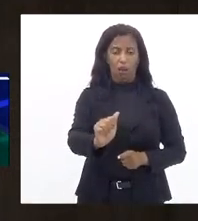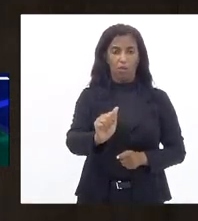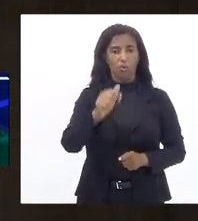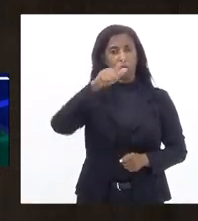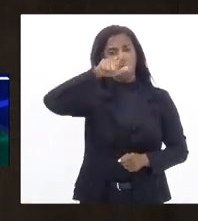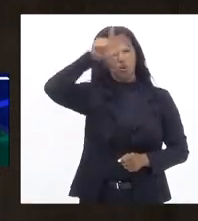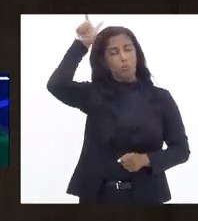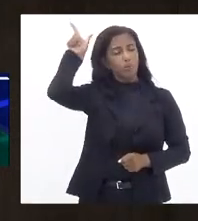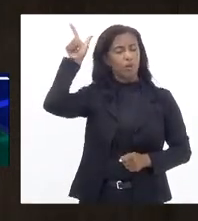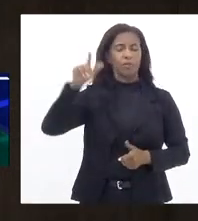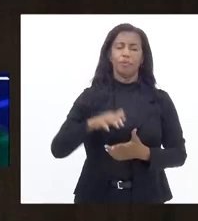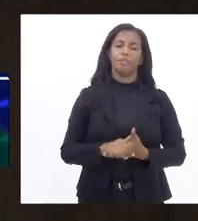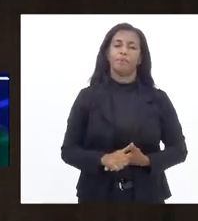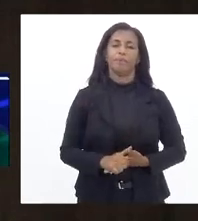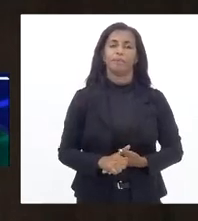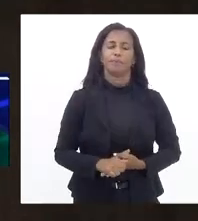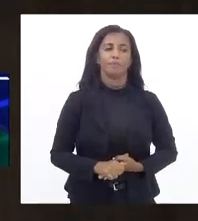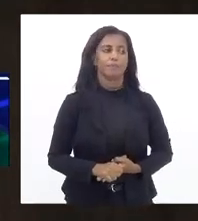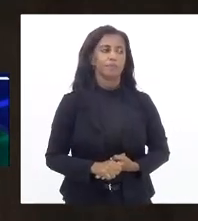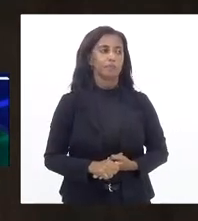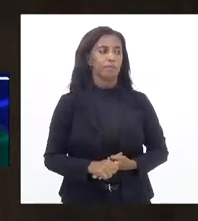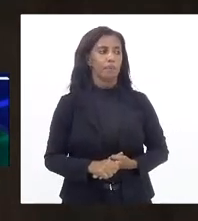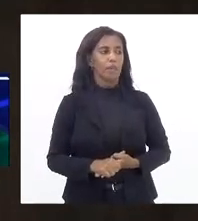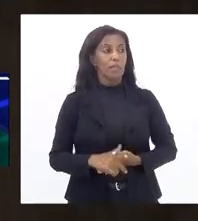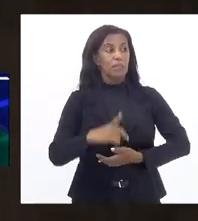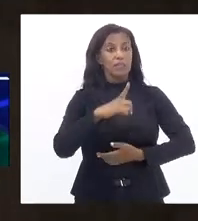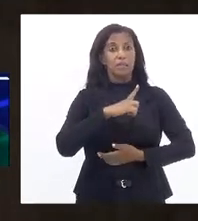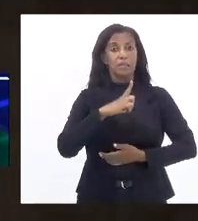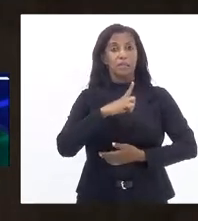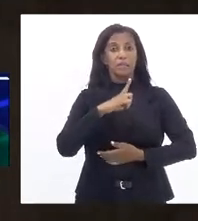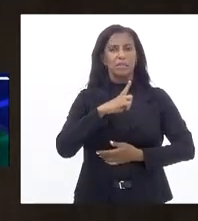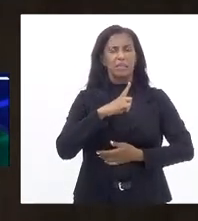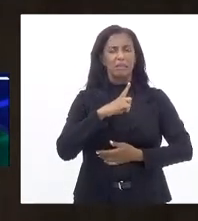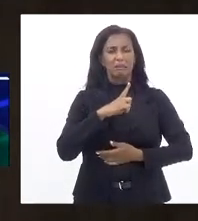Paulo Correia, que existe